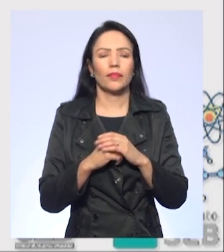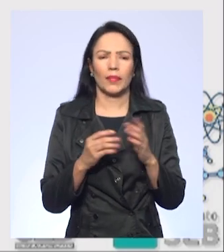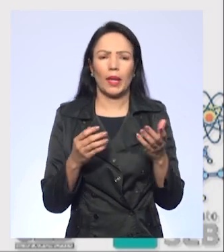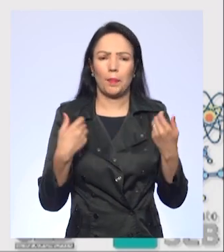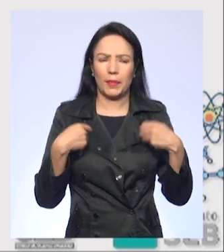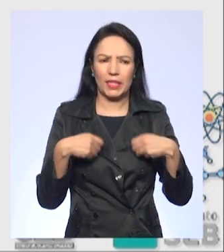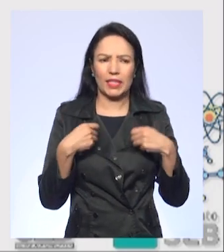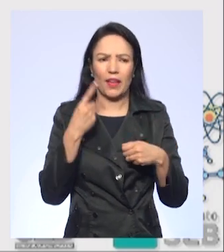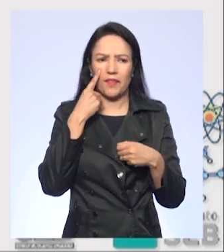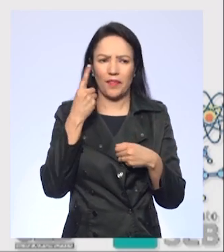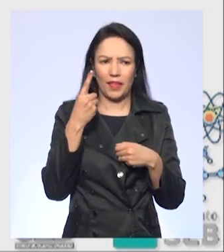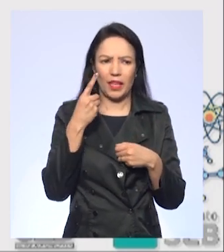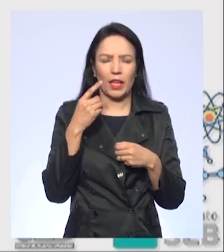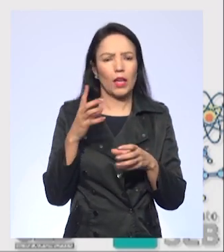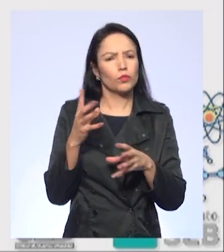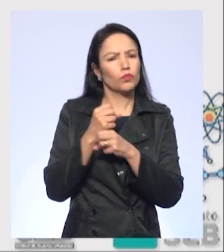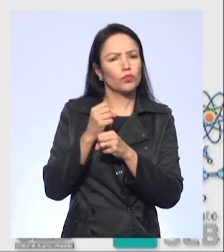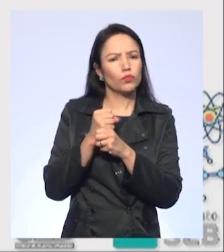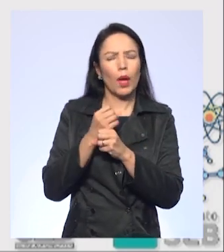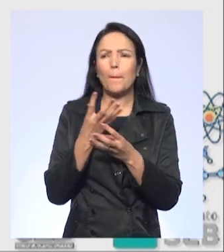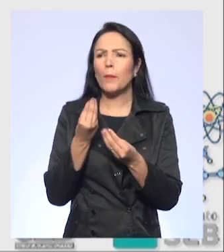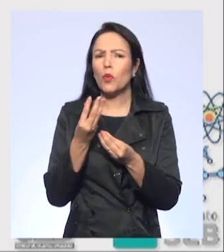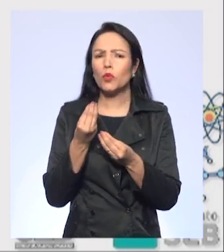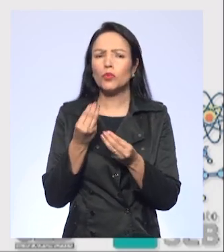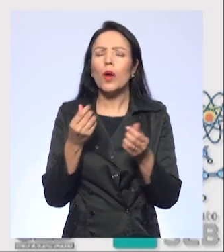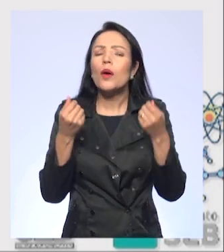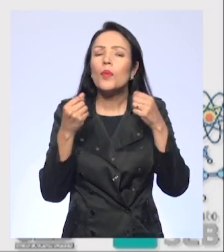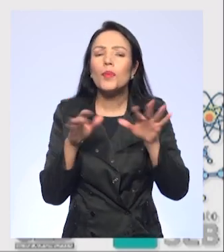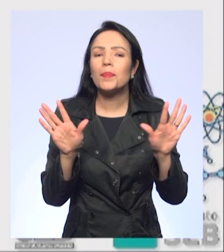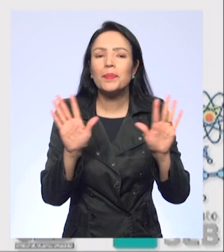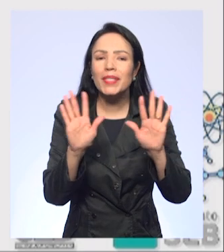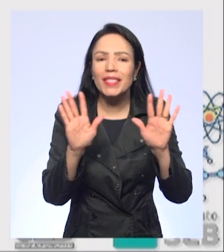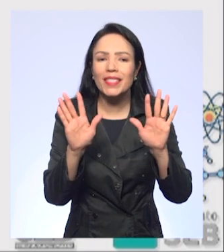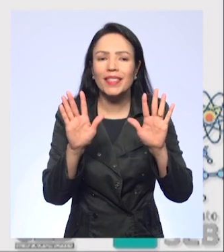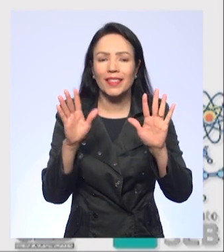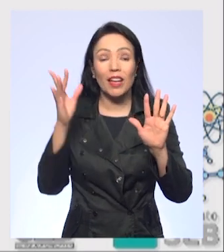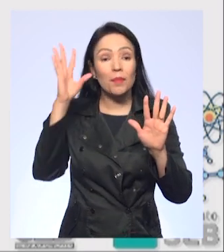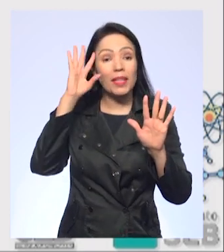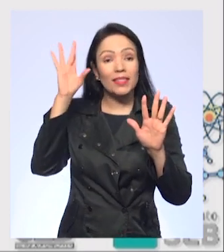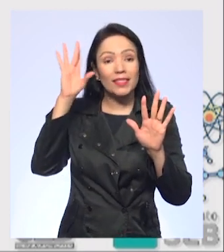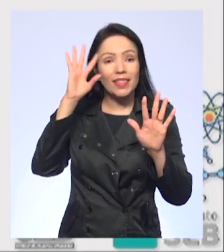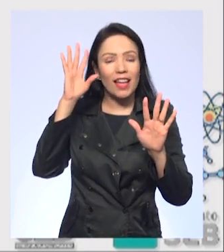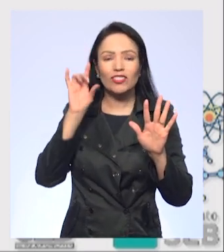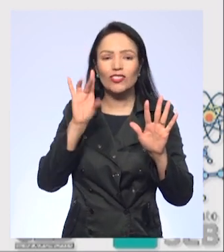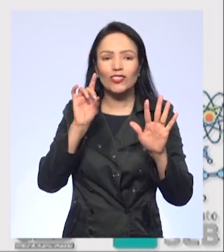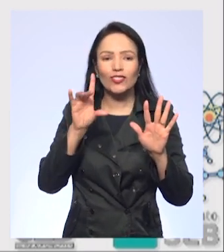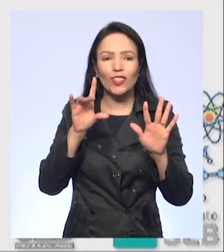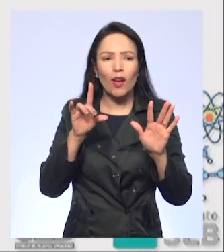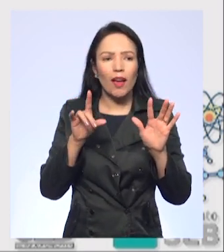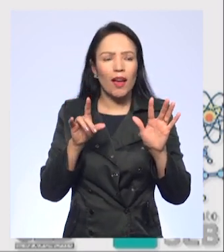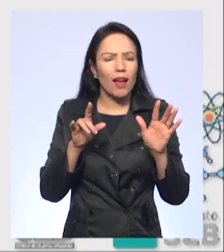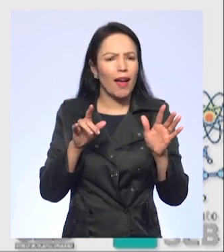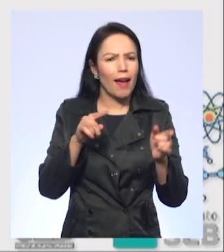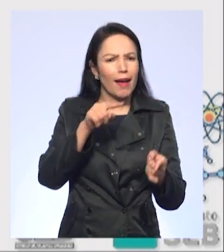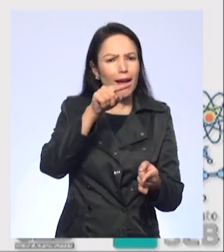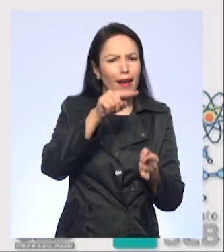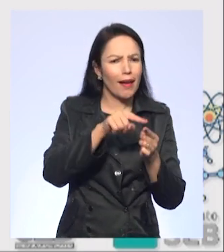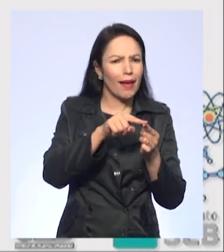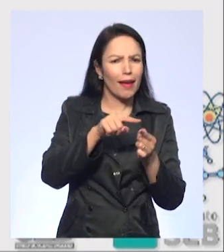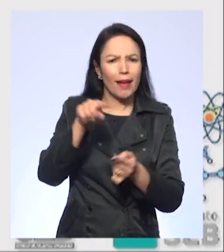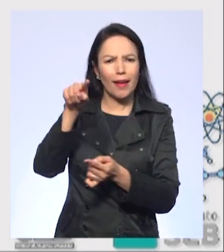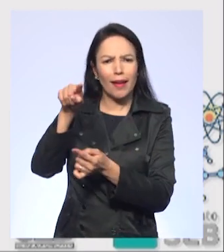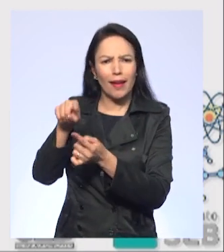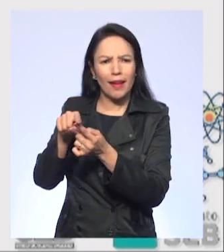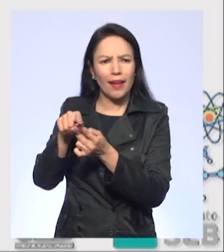um pouquinho nos cálculos, a gente podia usar ou pensar na proporção trabalhada por Tales. Veja,